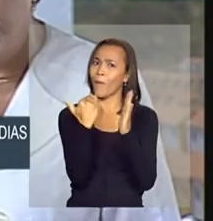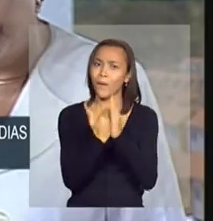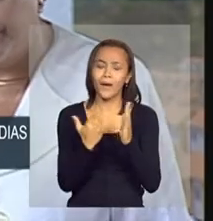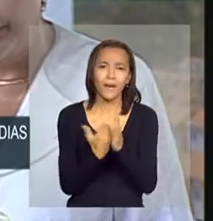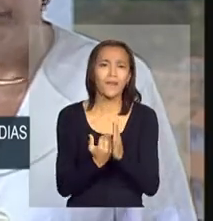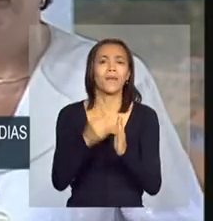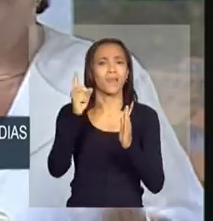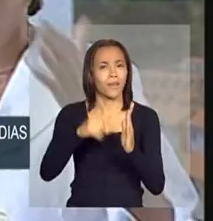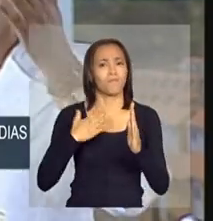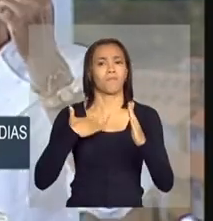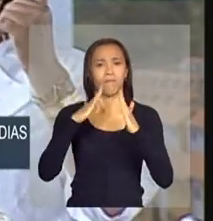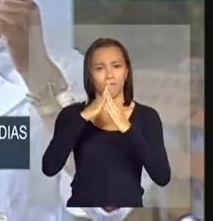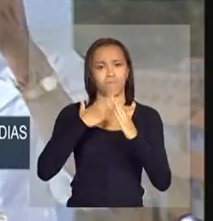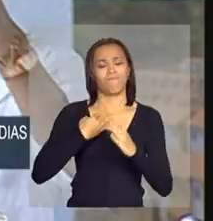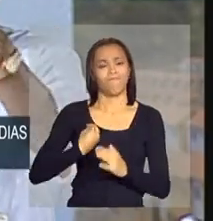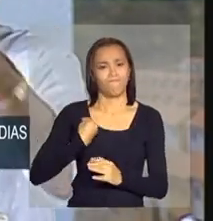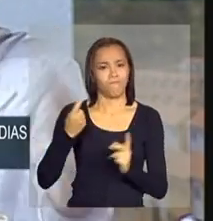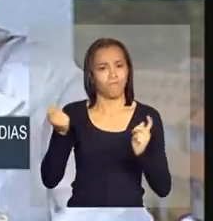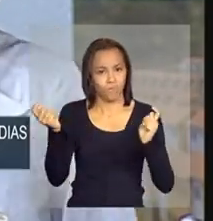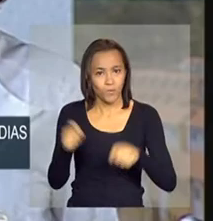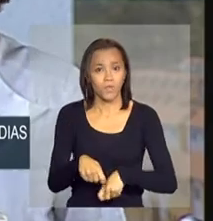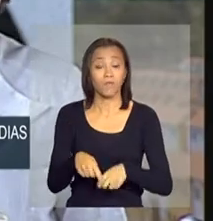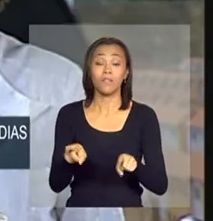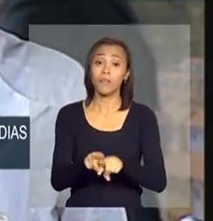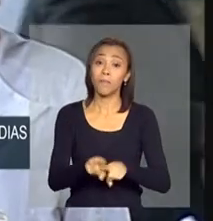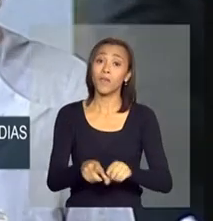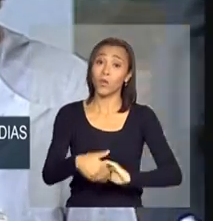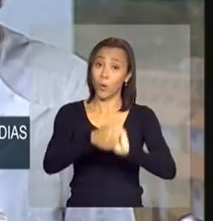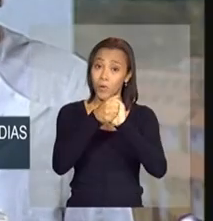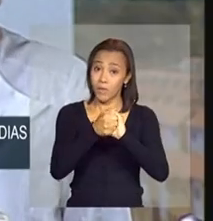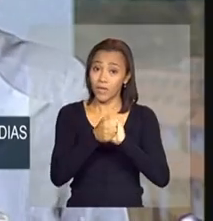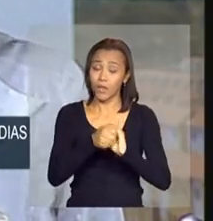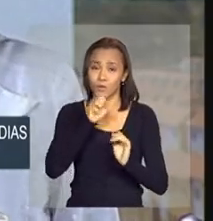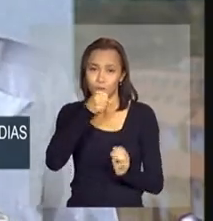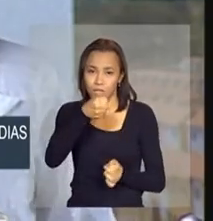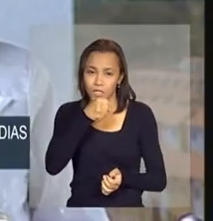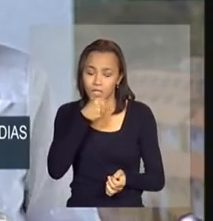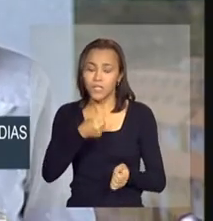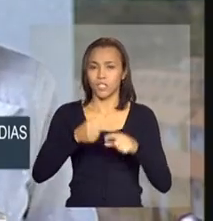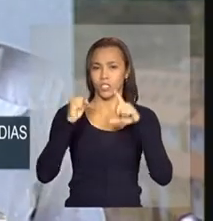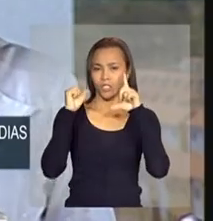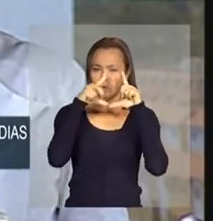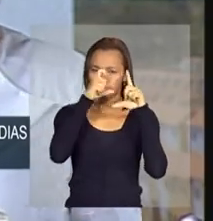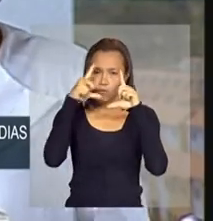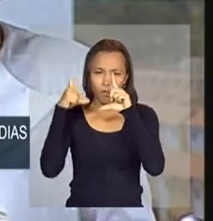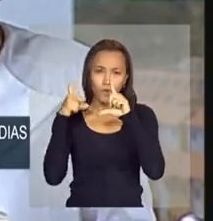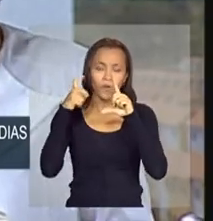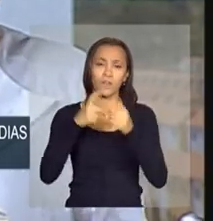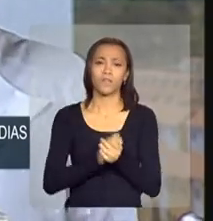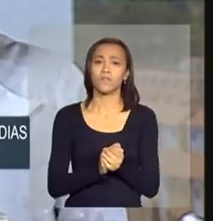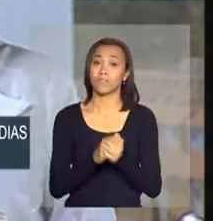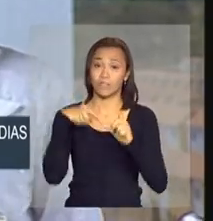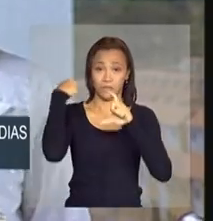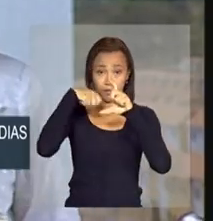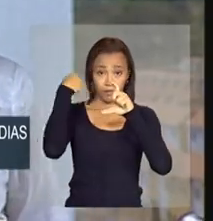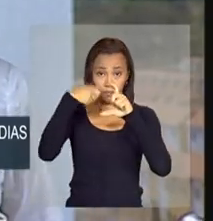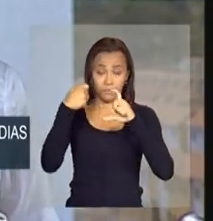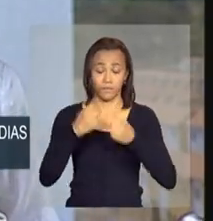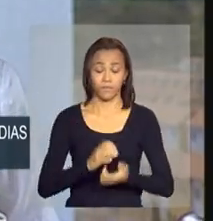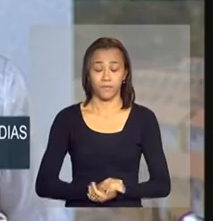que é o minha casa minha vida queria cumprimentar também os jornalistas os fotógrafos e os cinegrafistas